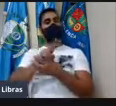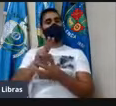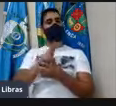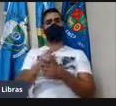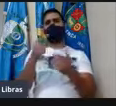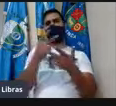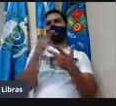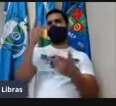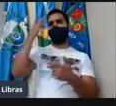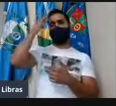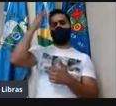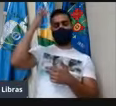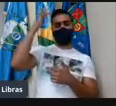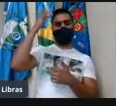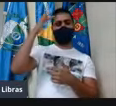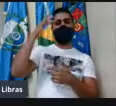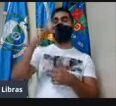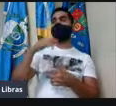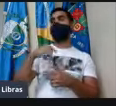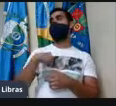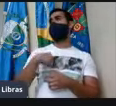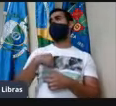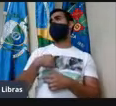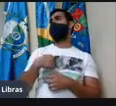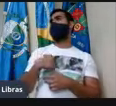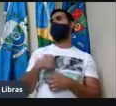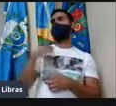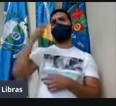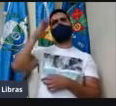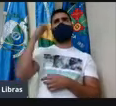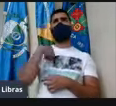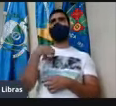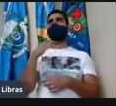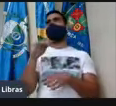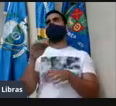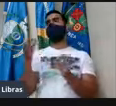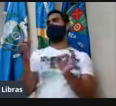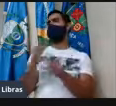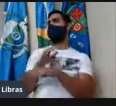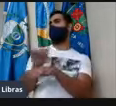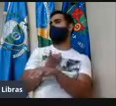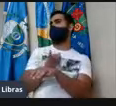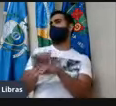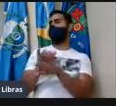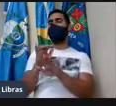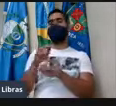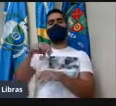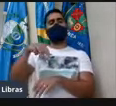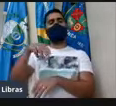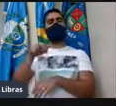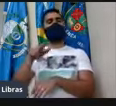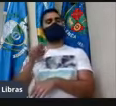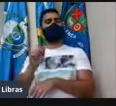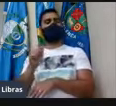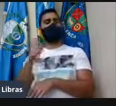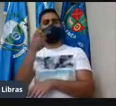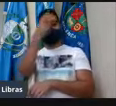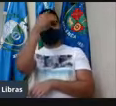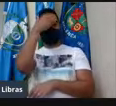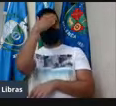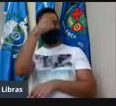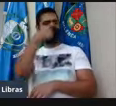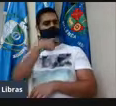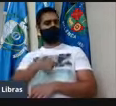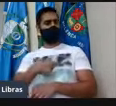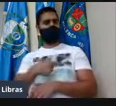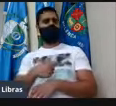uma tarefa fácil, não sei se nós estaremos preparados, e a Mara, com muita humanidade, e agora eu tenho acompanhado de frente,